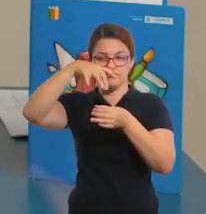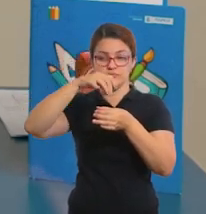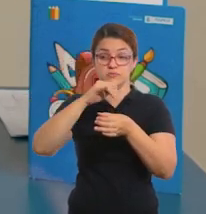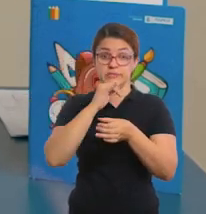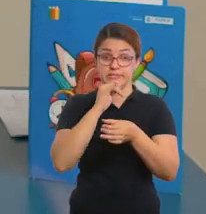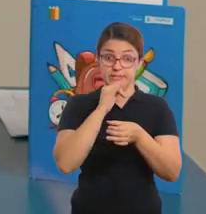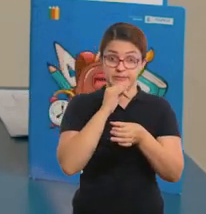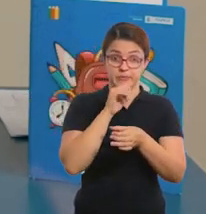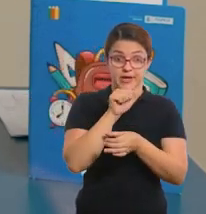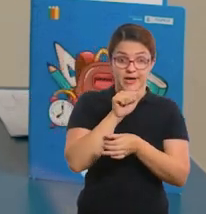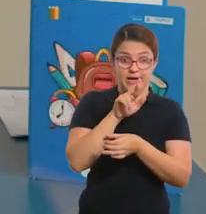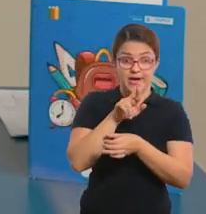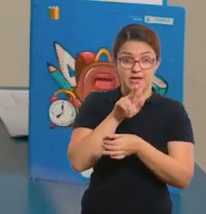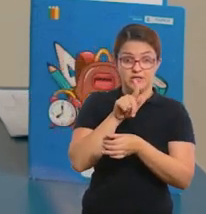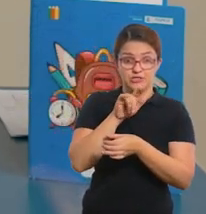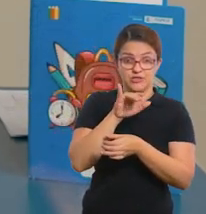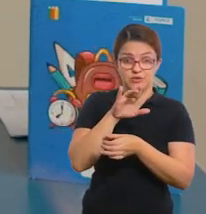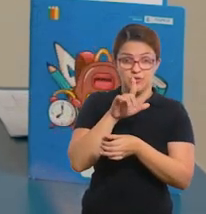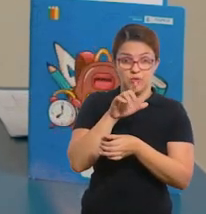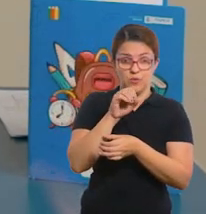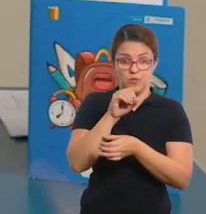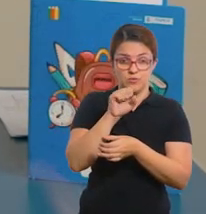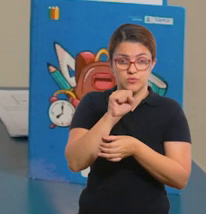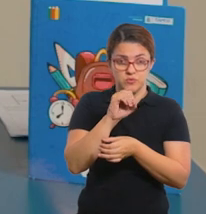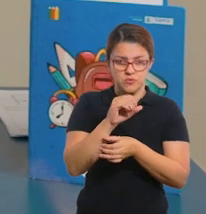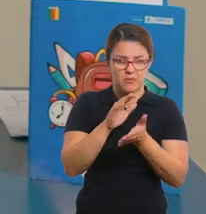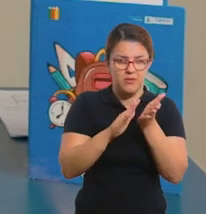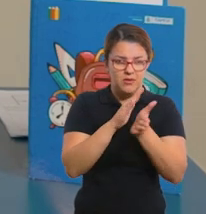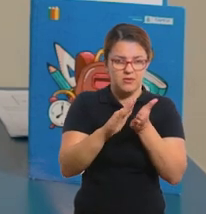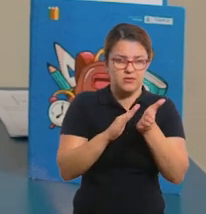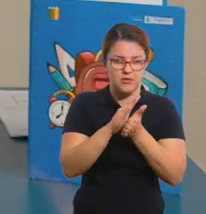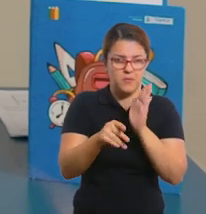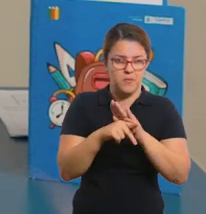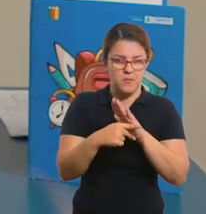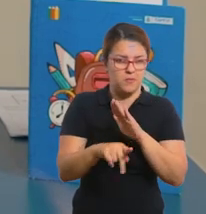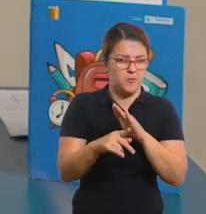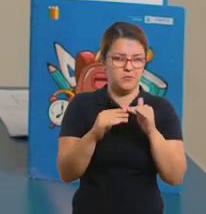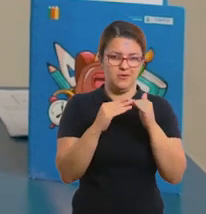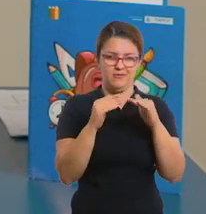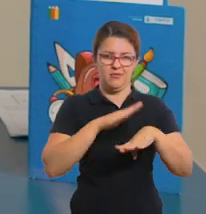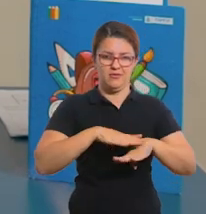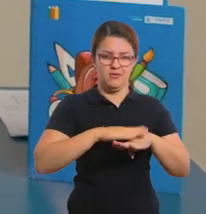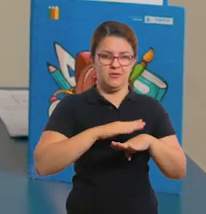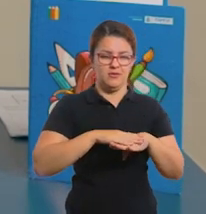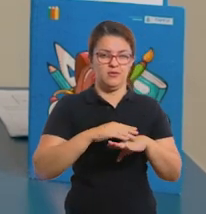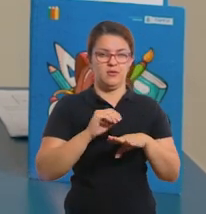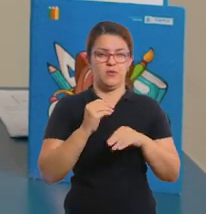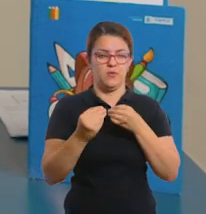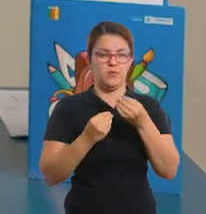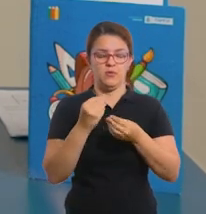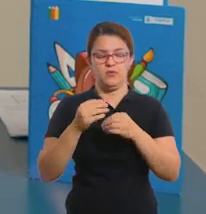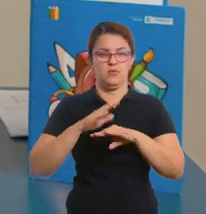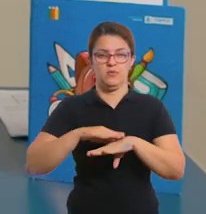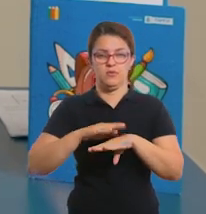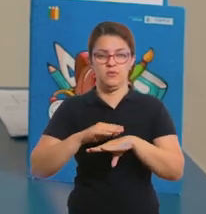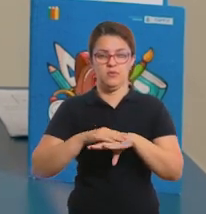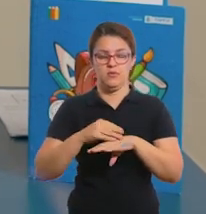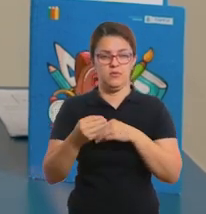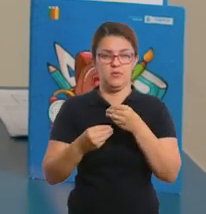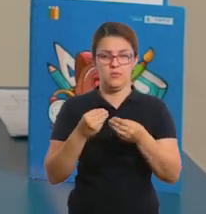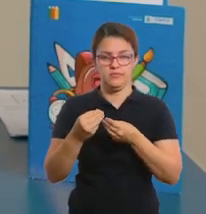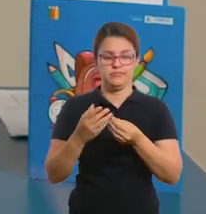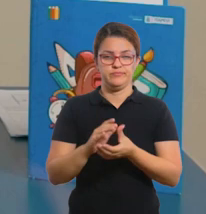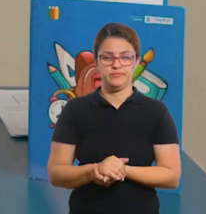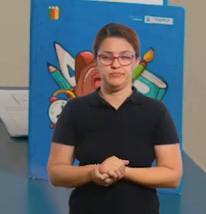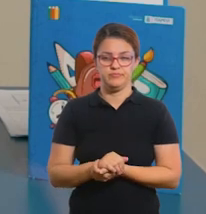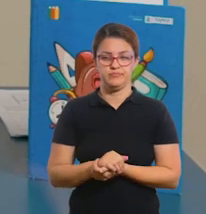solo argiloso, que é o primeiro exemplo, eu usei uma massinha caseira que eu fiz pra produzir o solo argiloso. Então, como que vocês